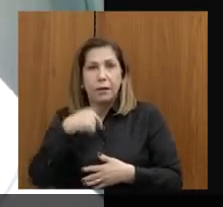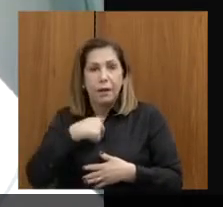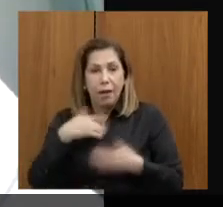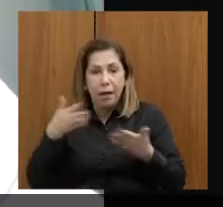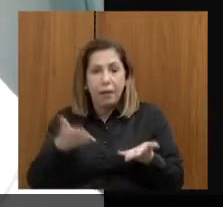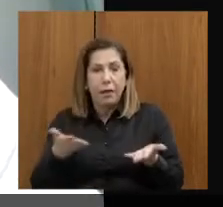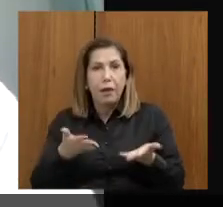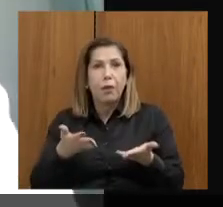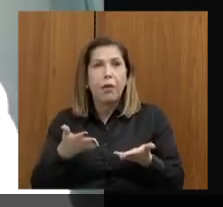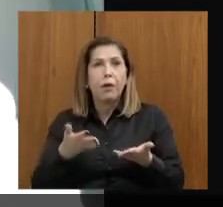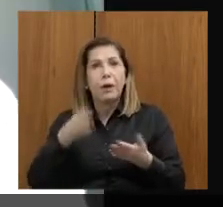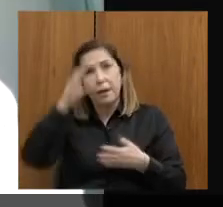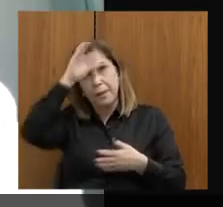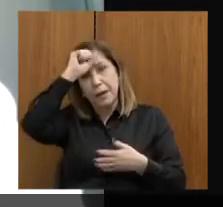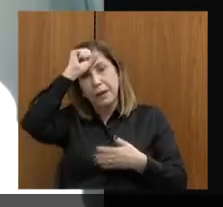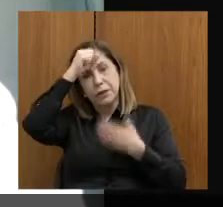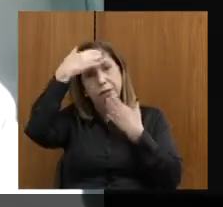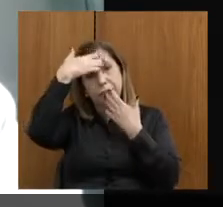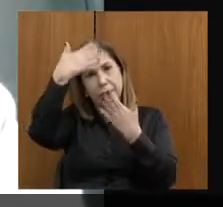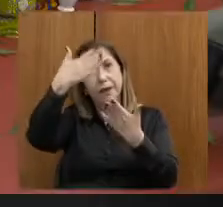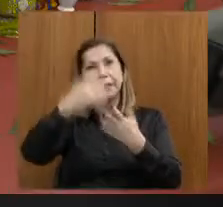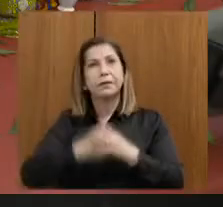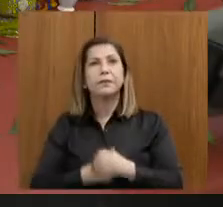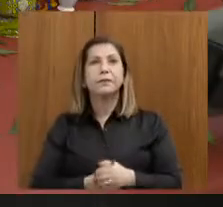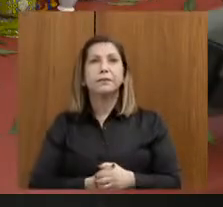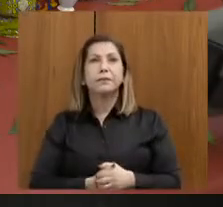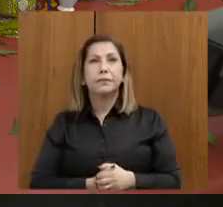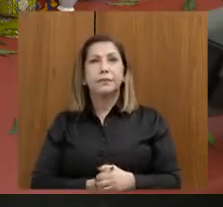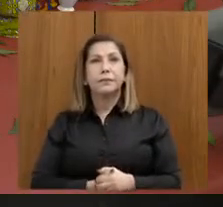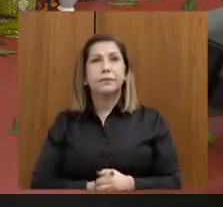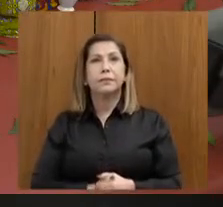que você tá agora de muito muito obrigado a todos e